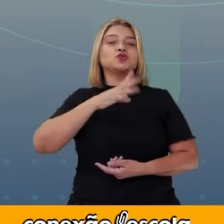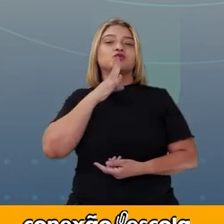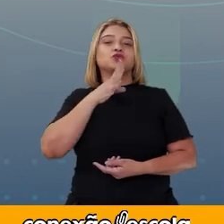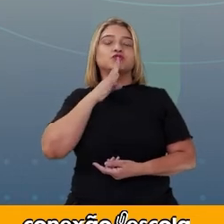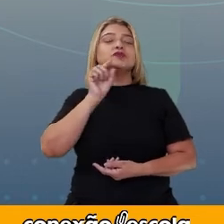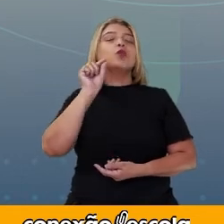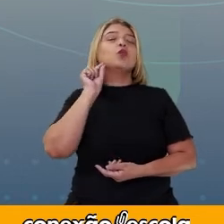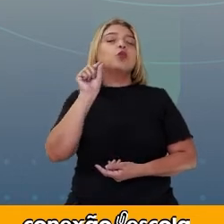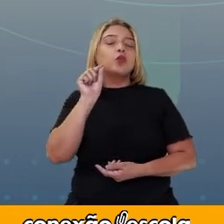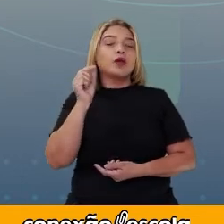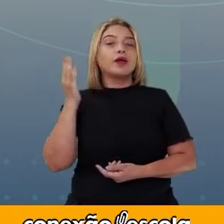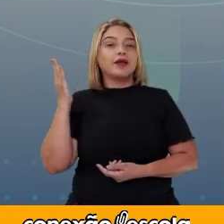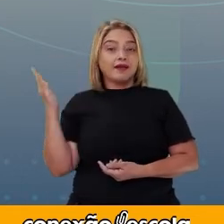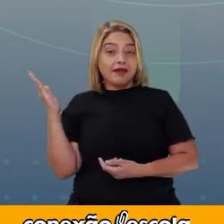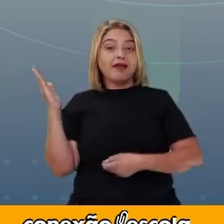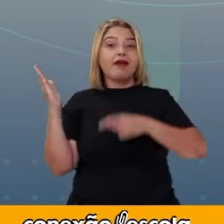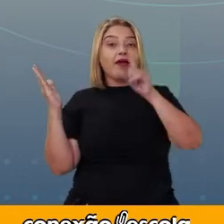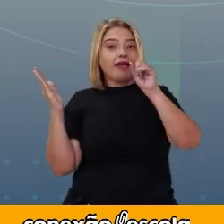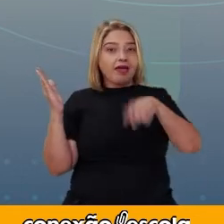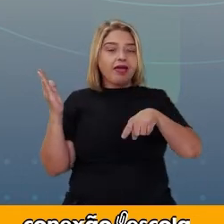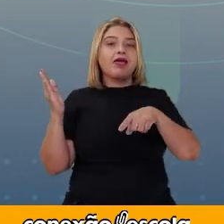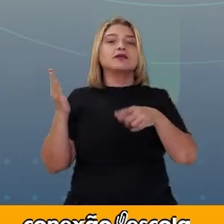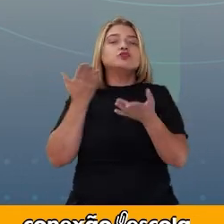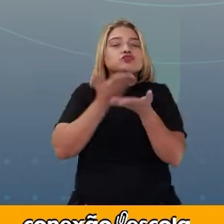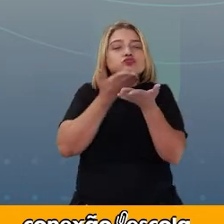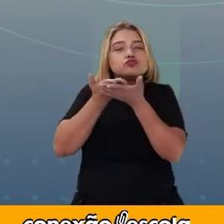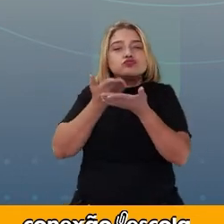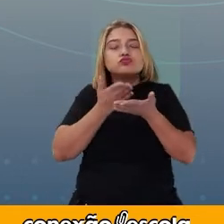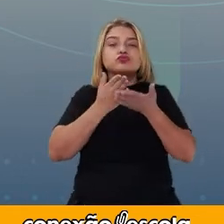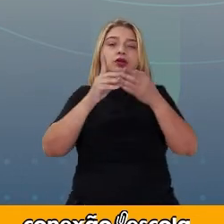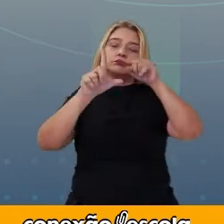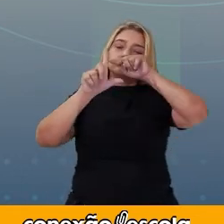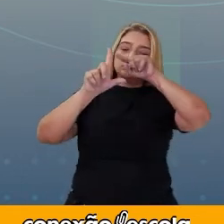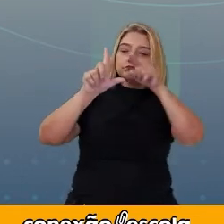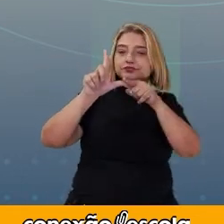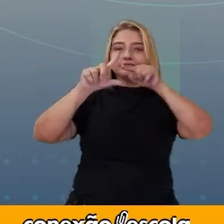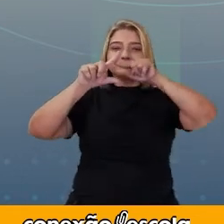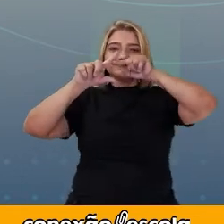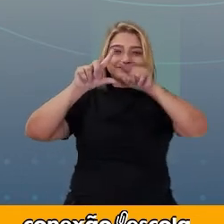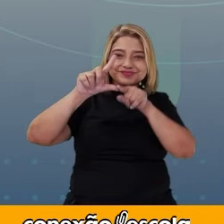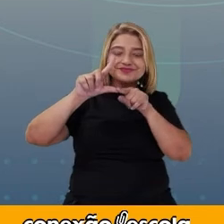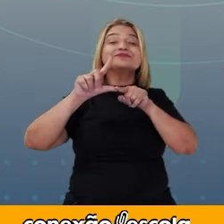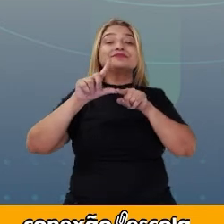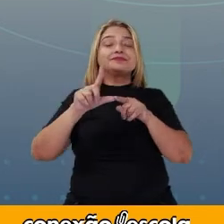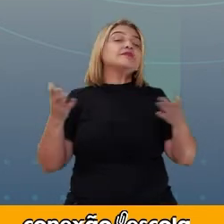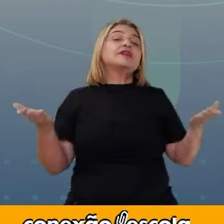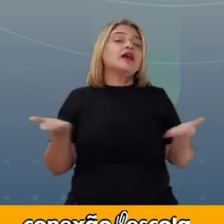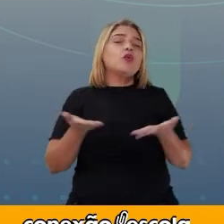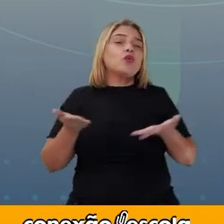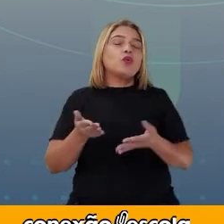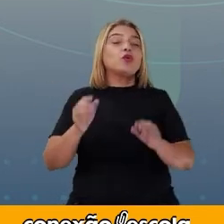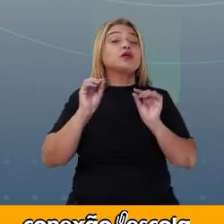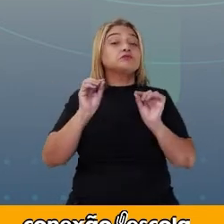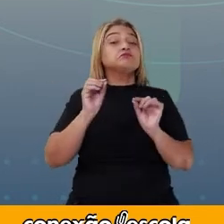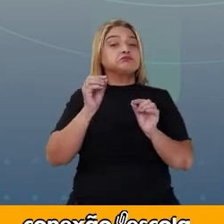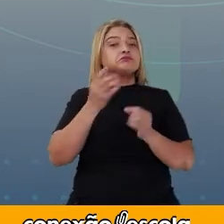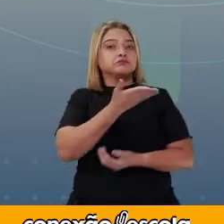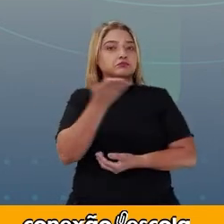um pouquinho mais sobre o estudo dos ângulos. Que tal se agora